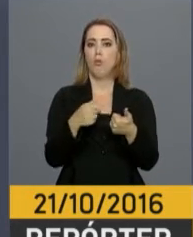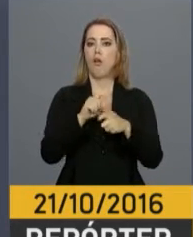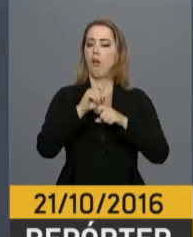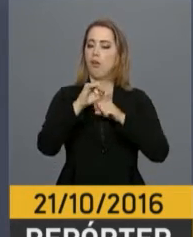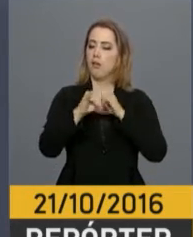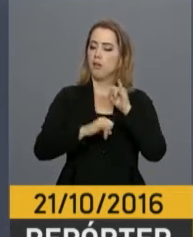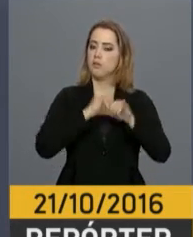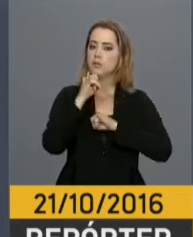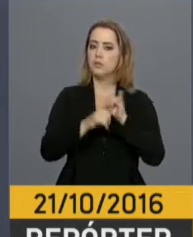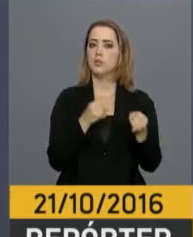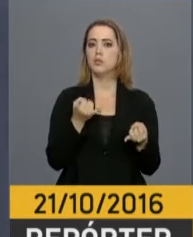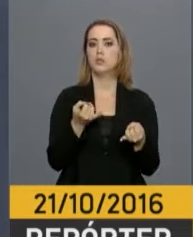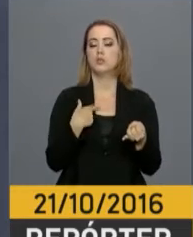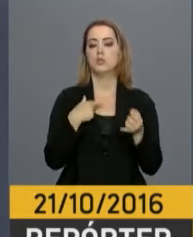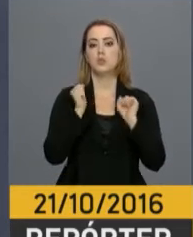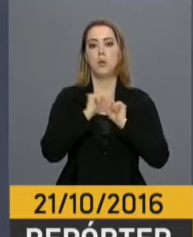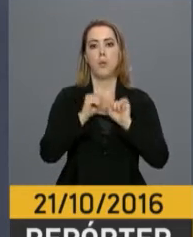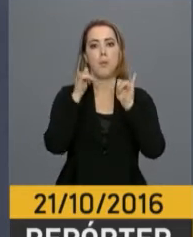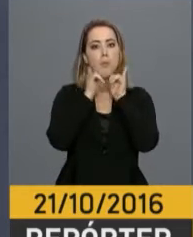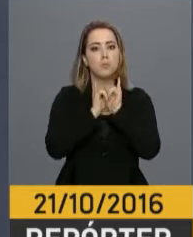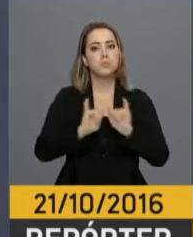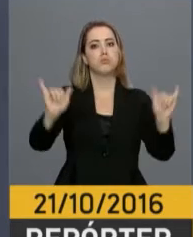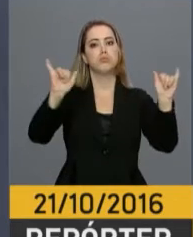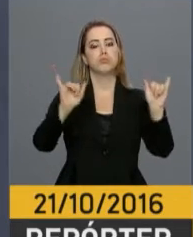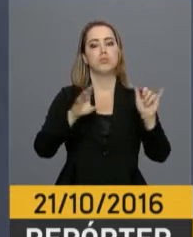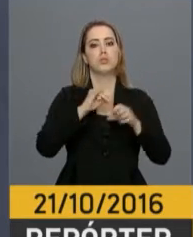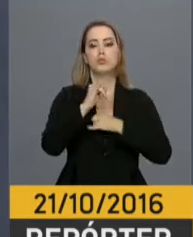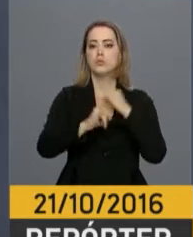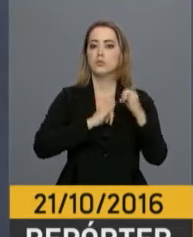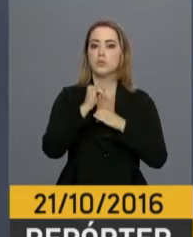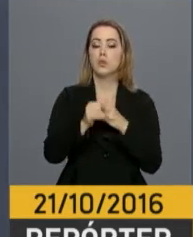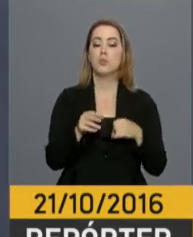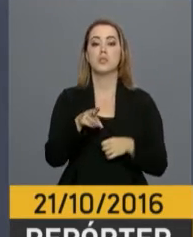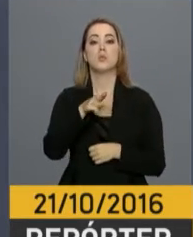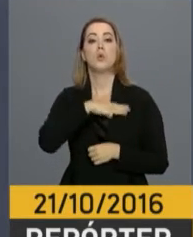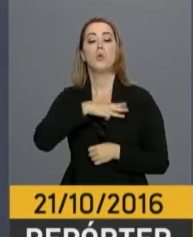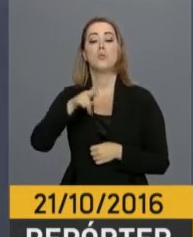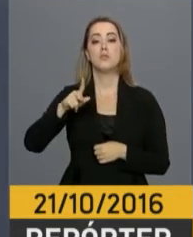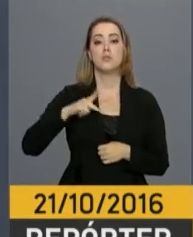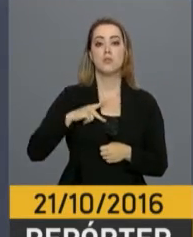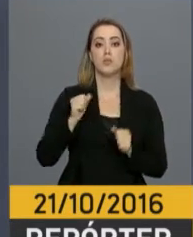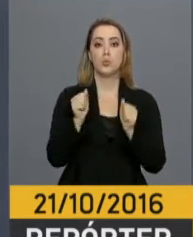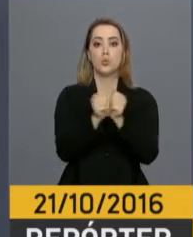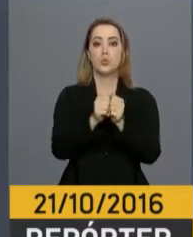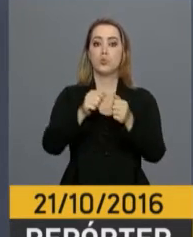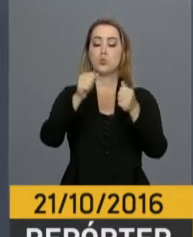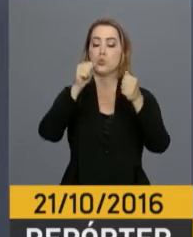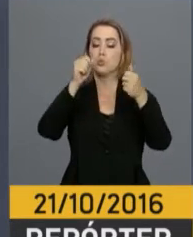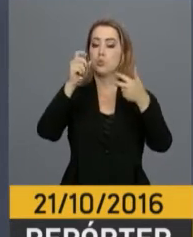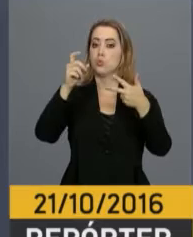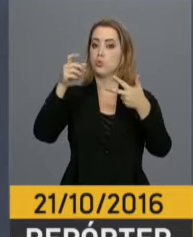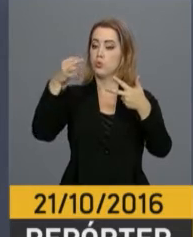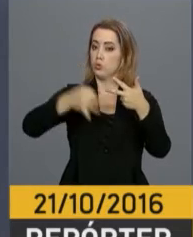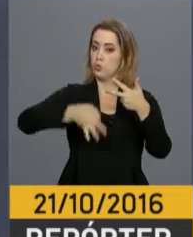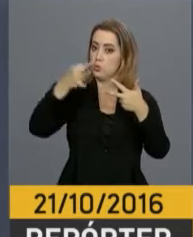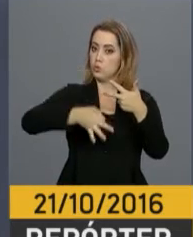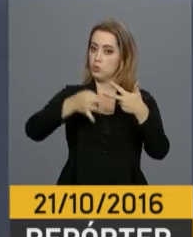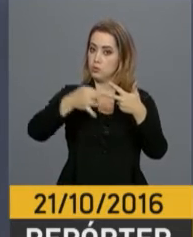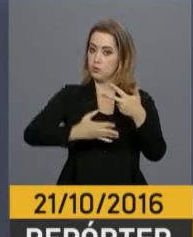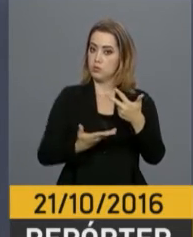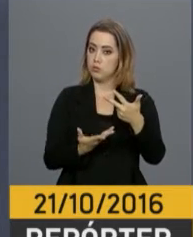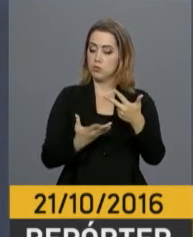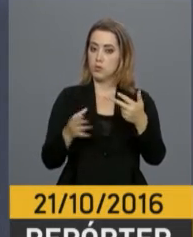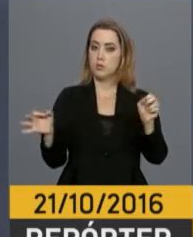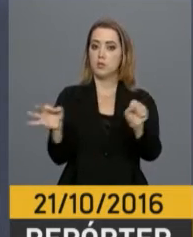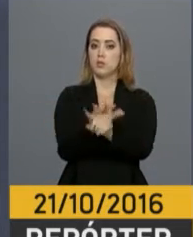da transmissão de dados com o Ministério Público, com o Poder Judiciário, acabando com